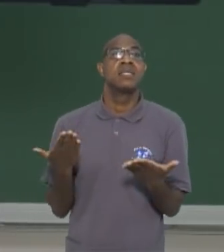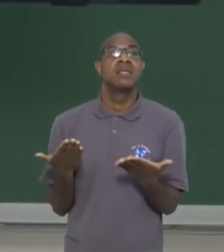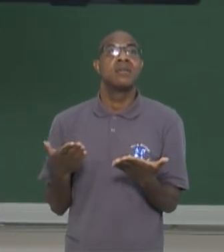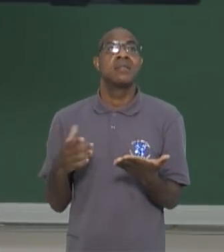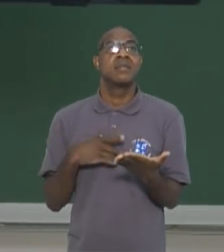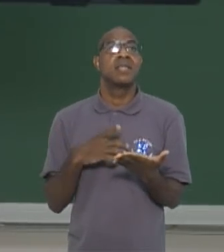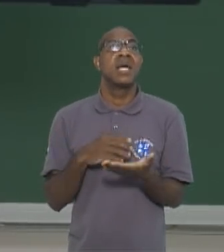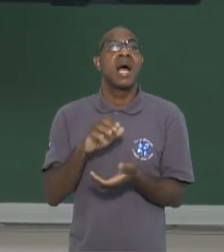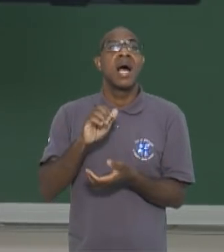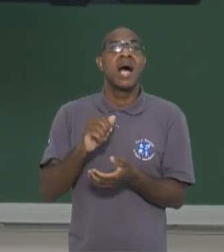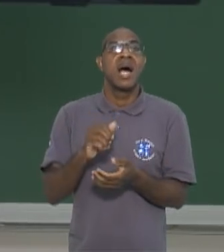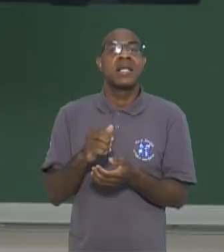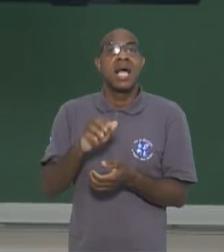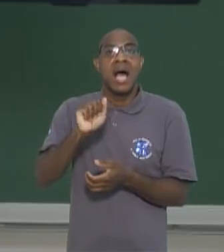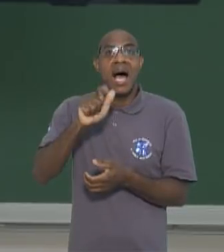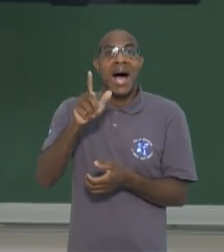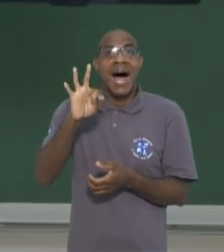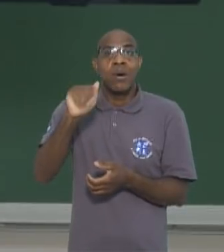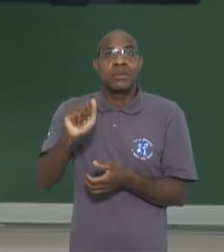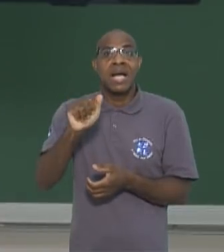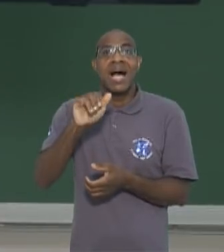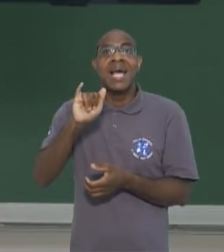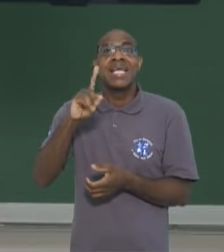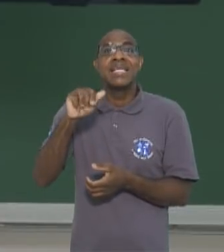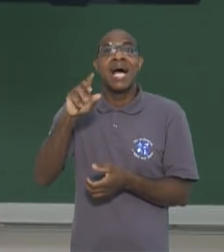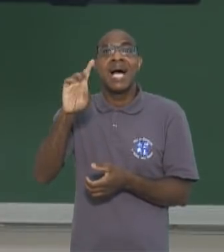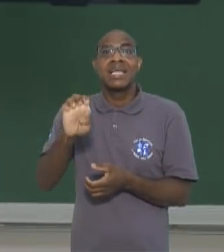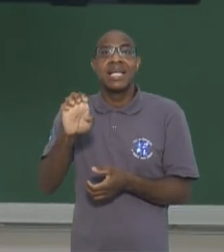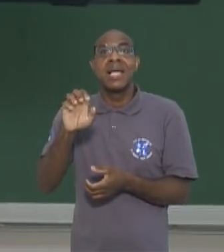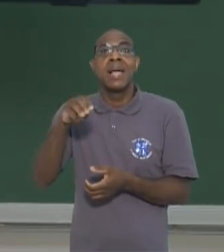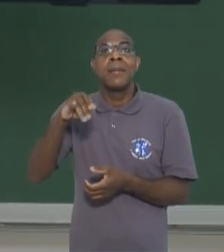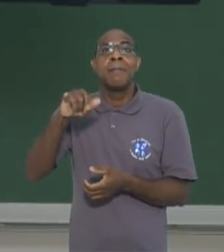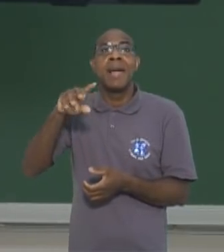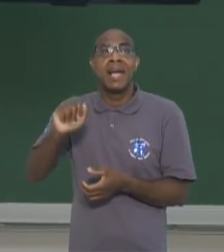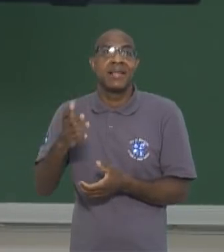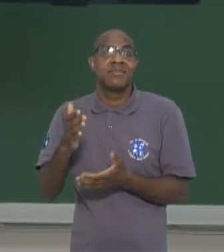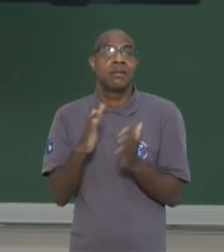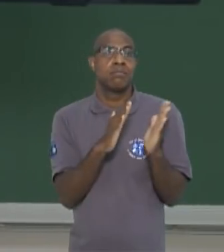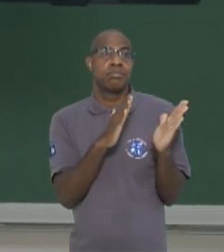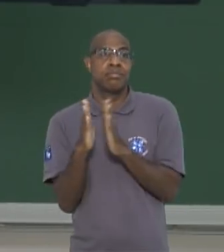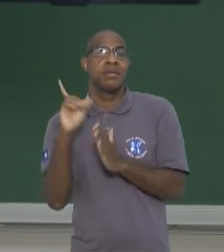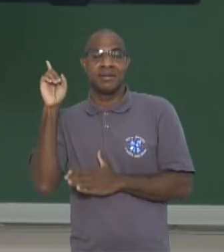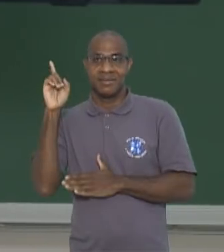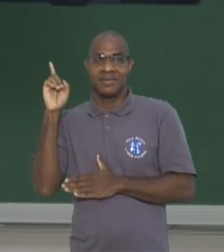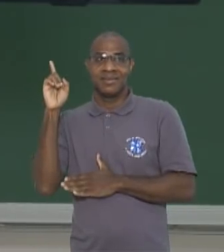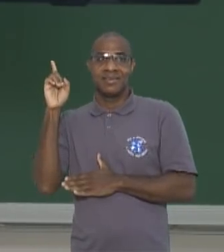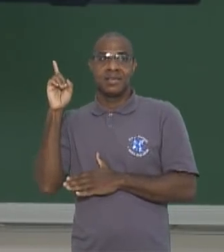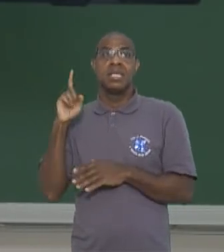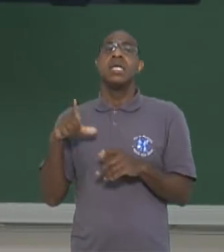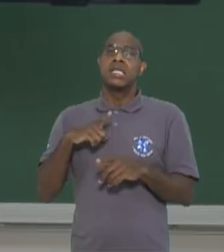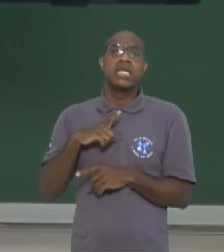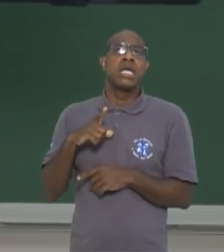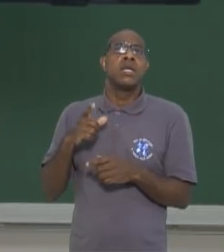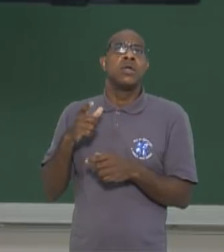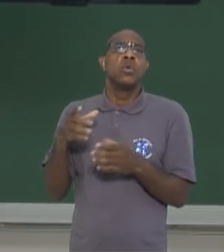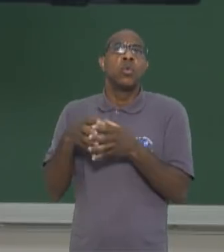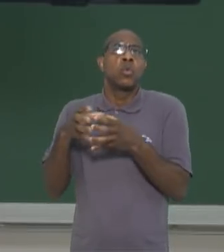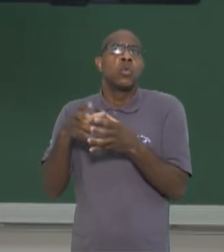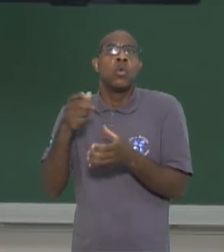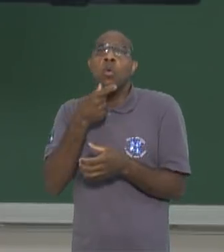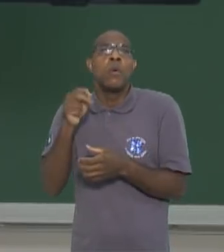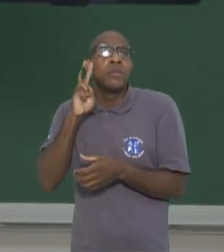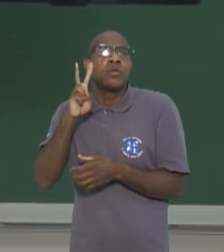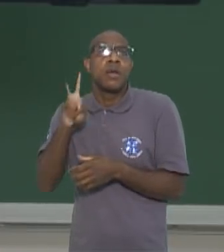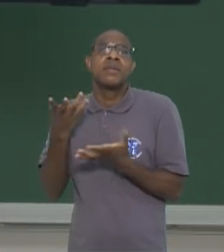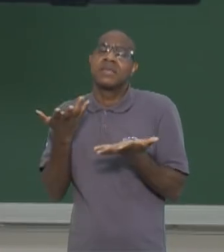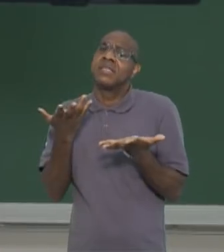alta Idade Média do século V ao X e baixa Idade Média do XI ao XV. E ainda tem historiadores que vai jogar a baixa